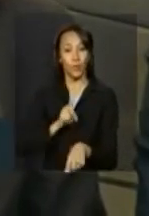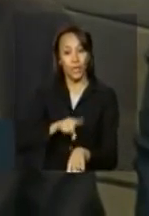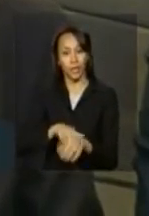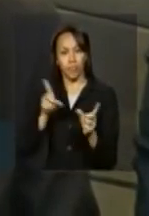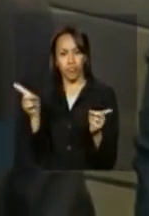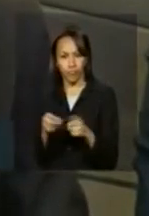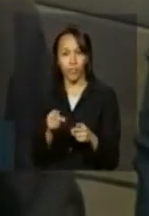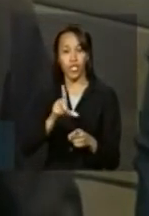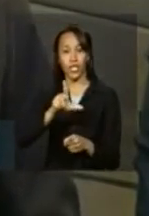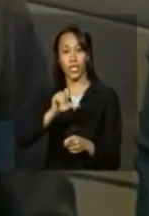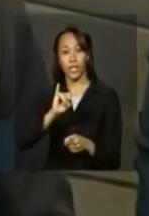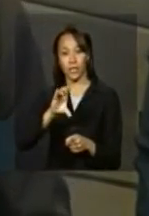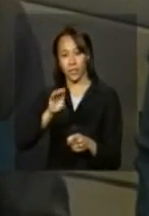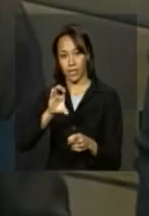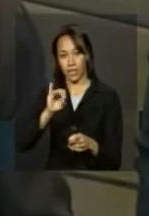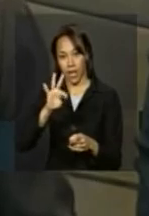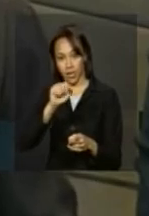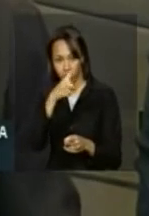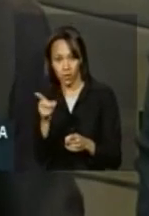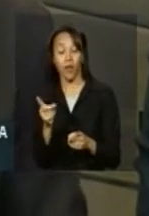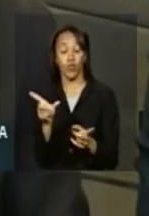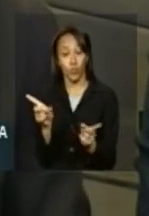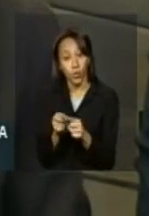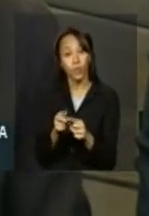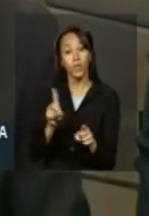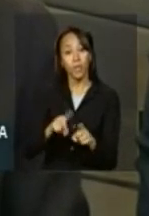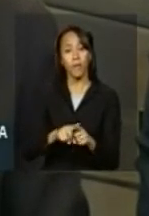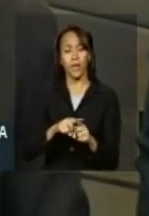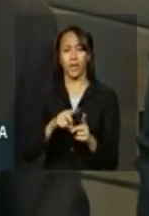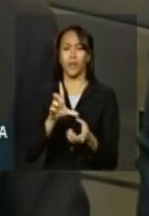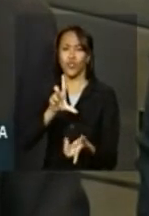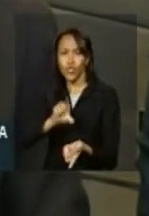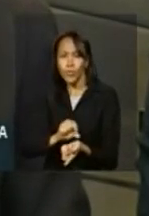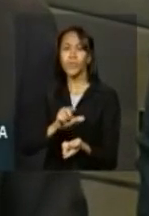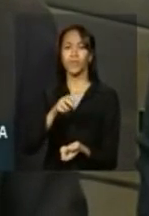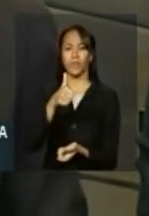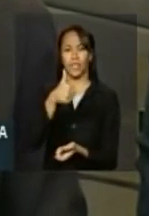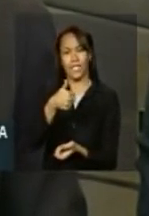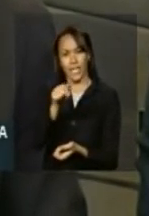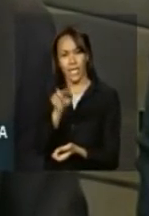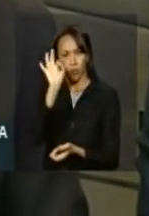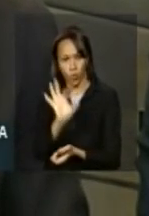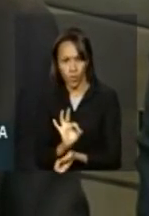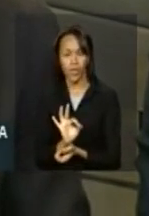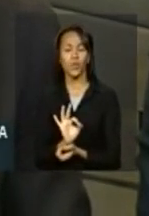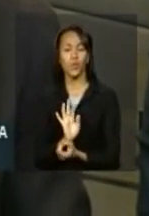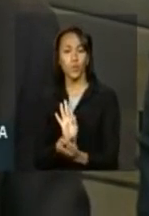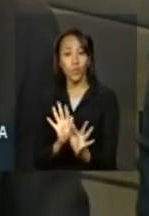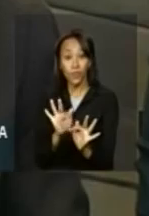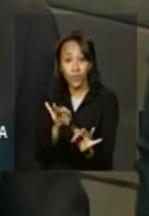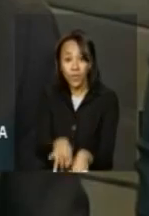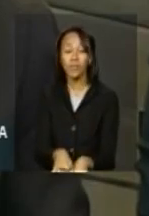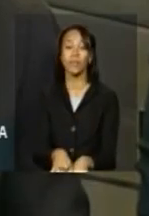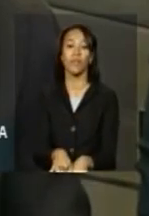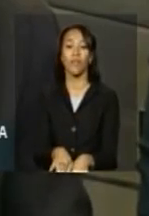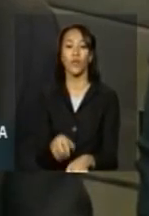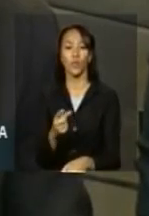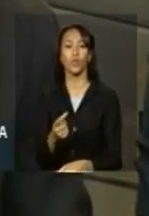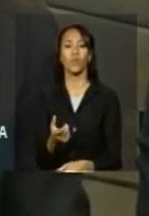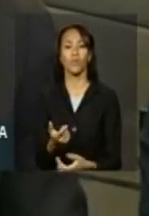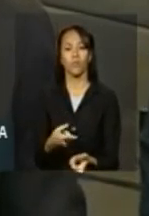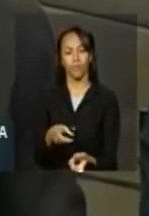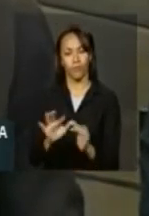de licitação e uma redução de 17% no valor final